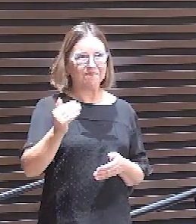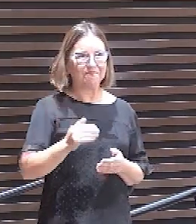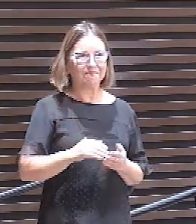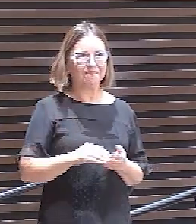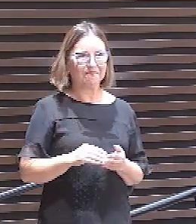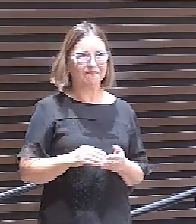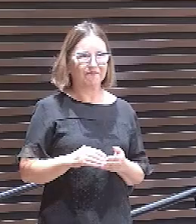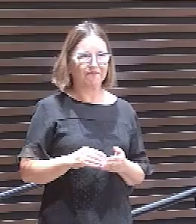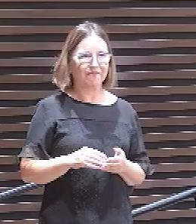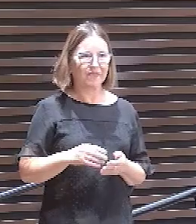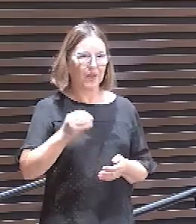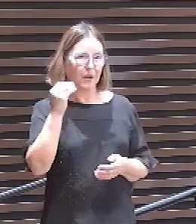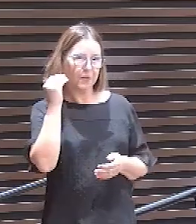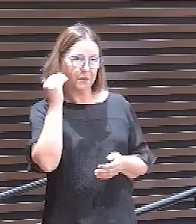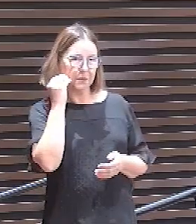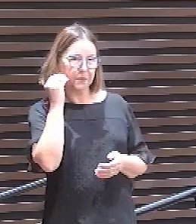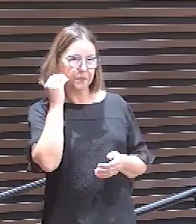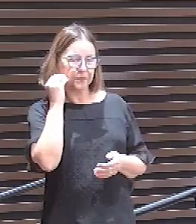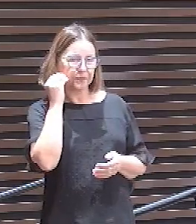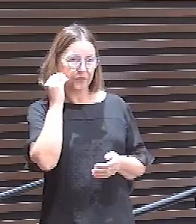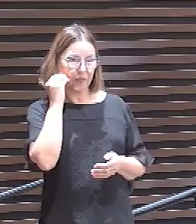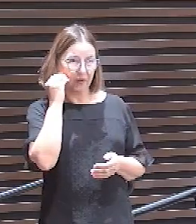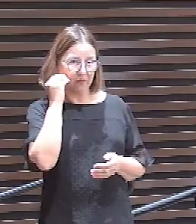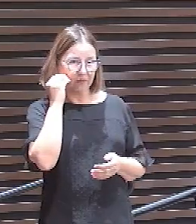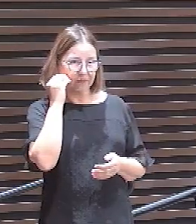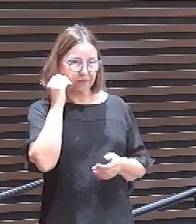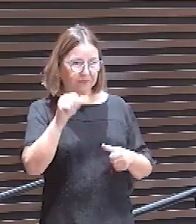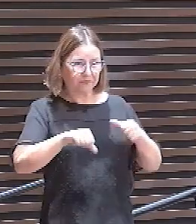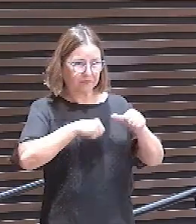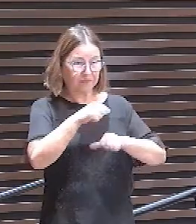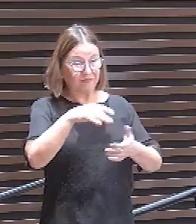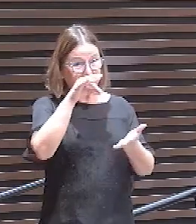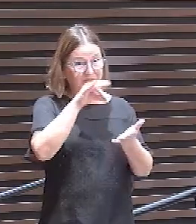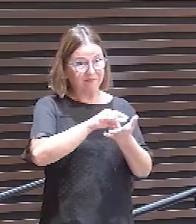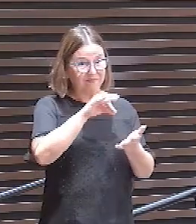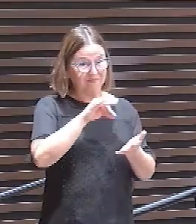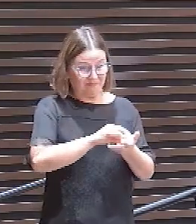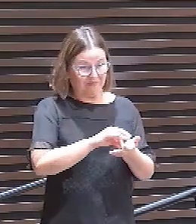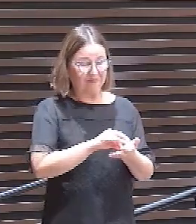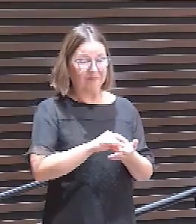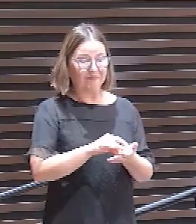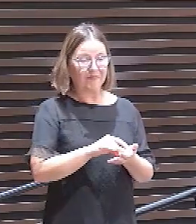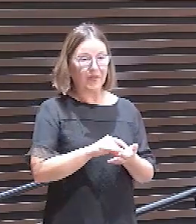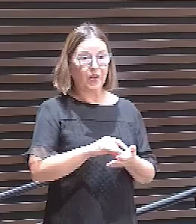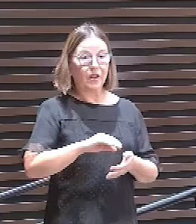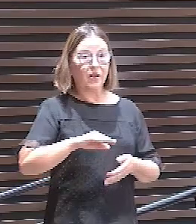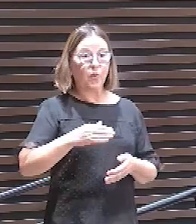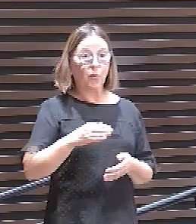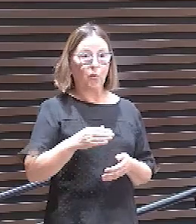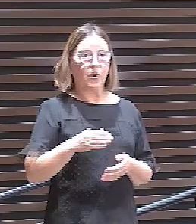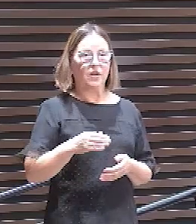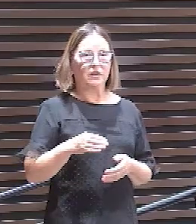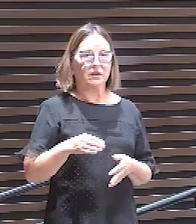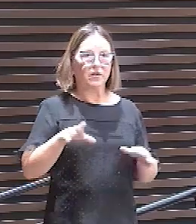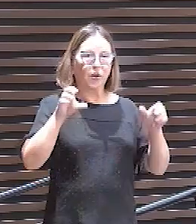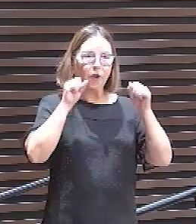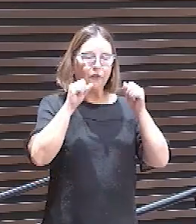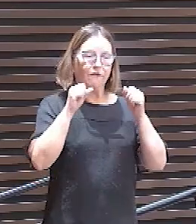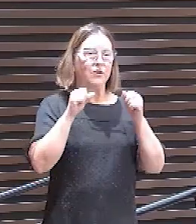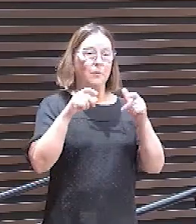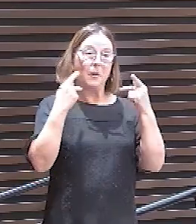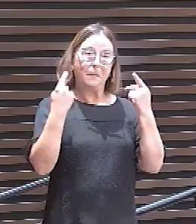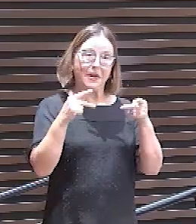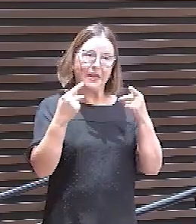ele experimentou uma profunda conversão espiritual ao ouvir o pregador D.L.